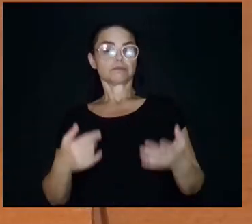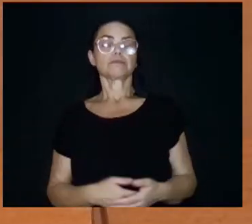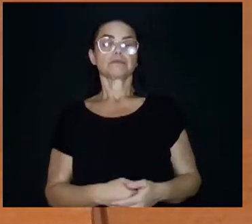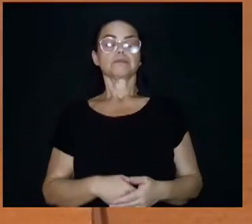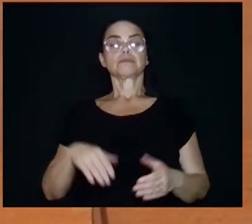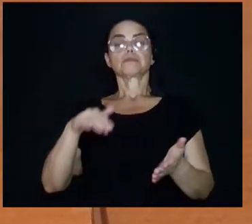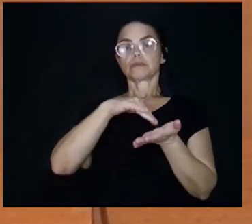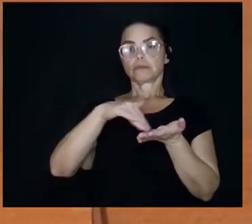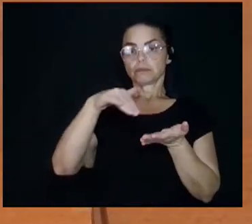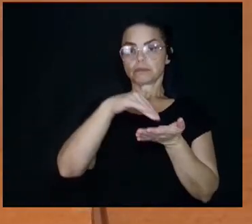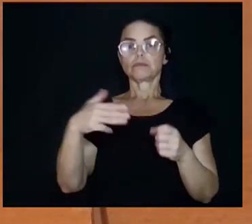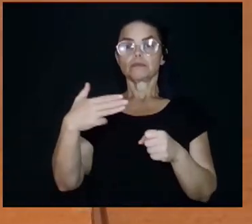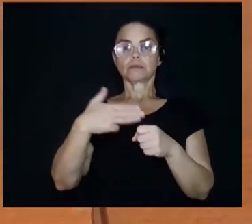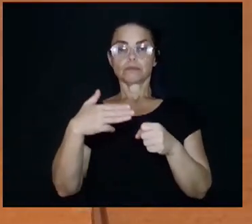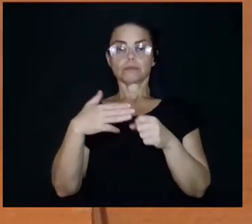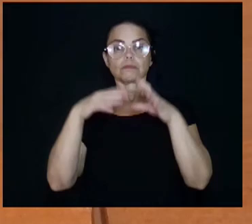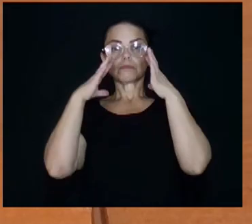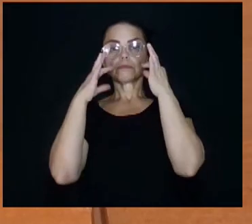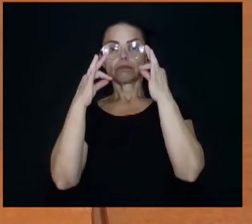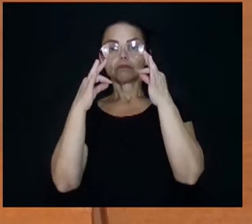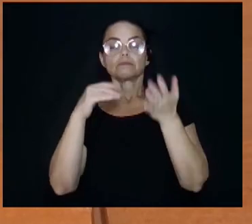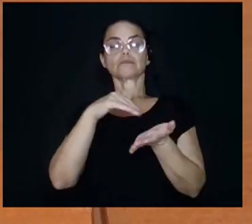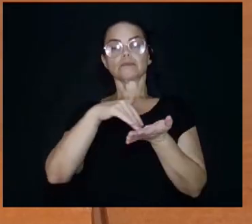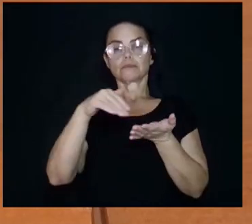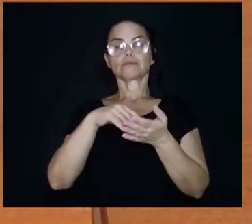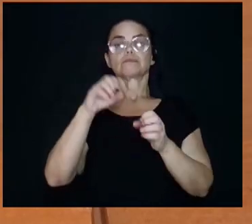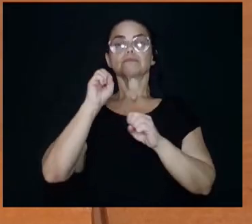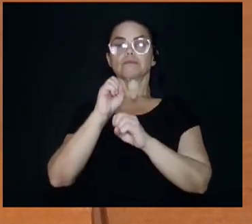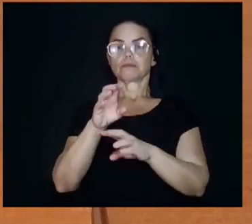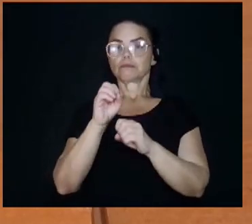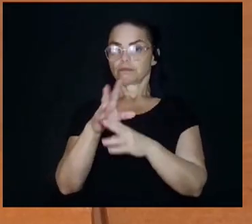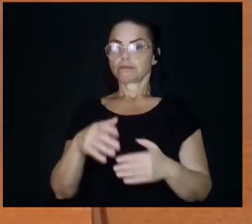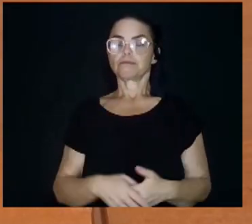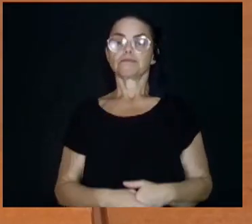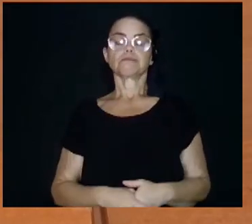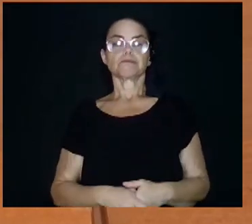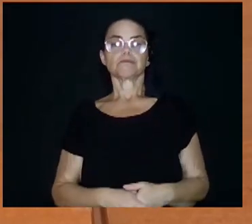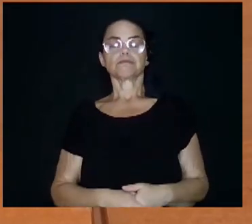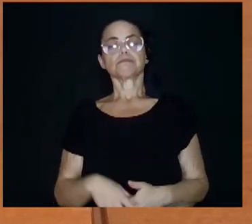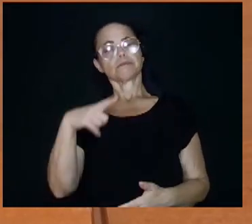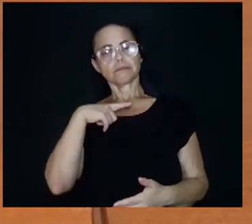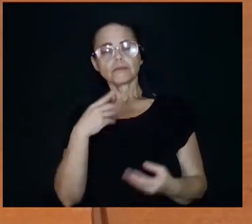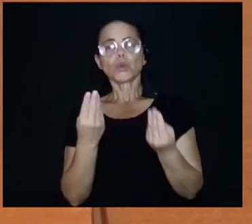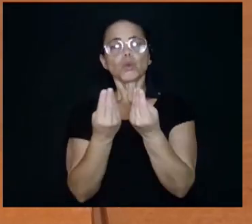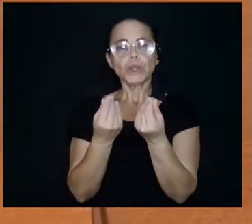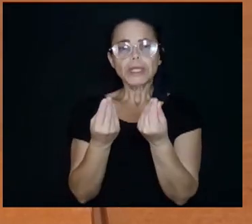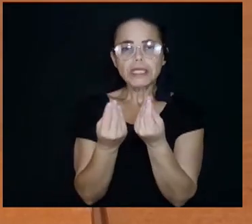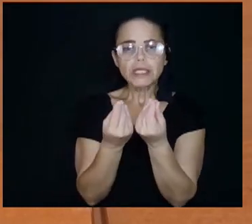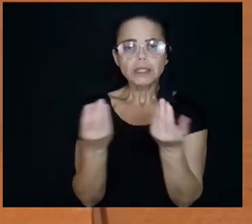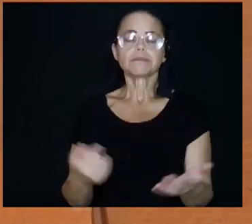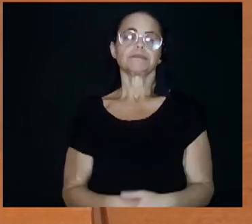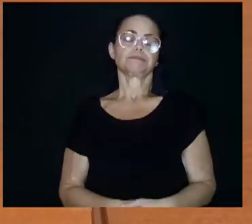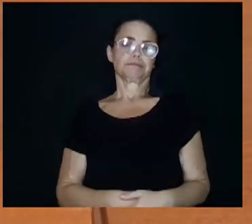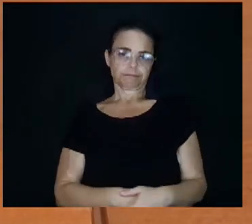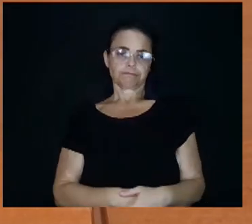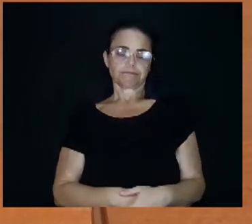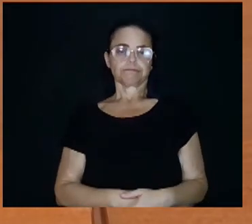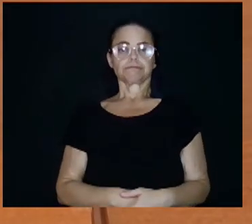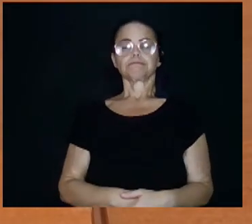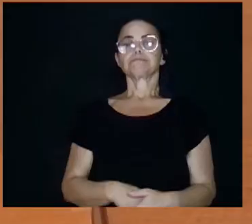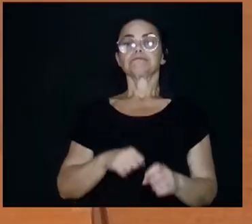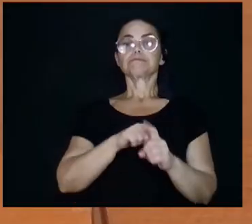de Educação, tenha essa atenção, que a própria assistência social